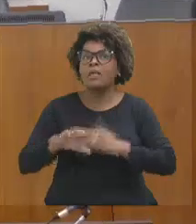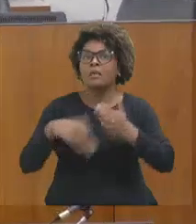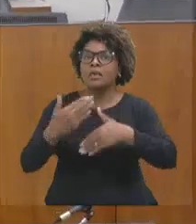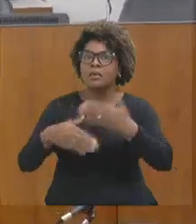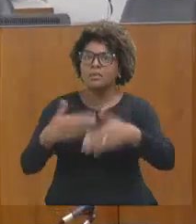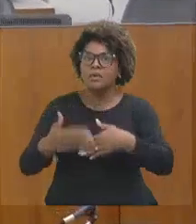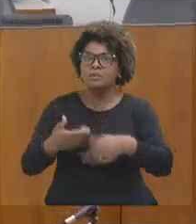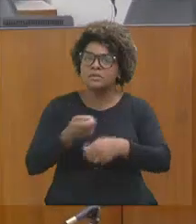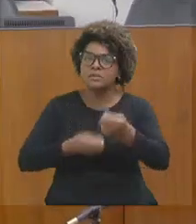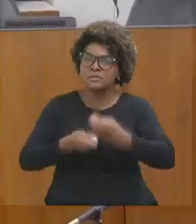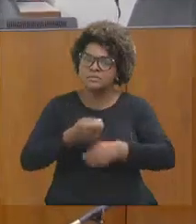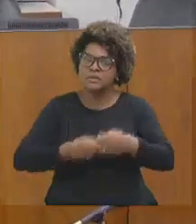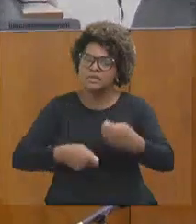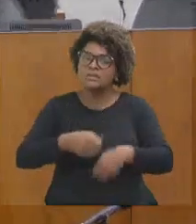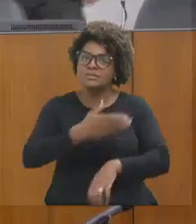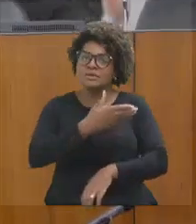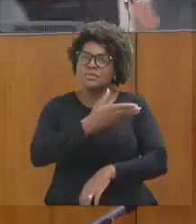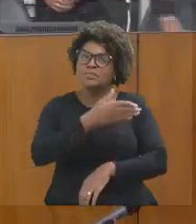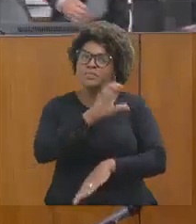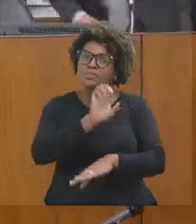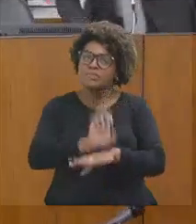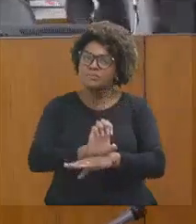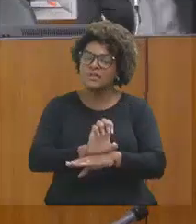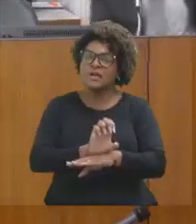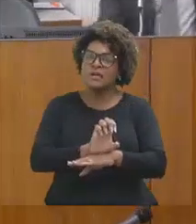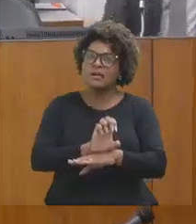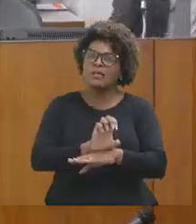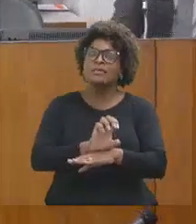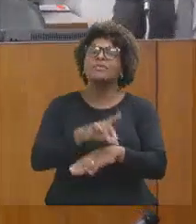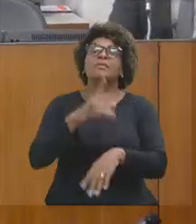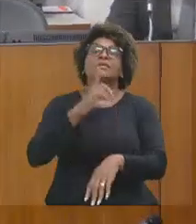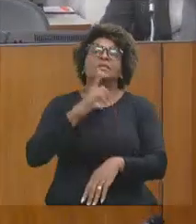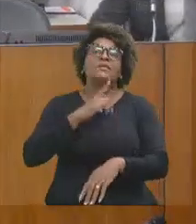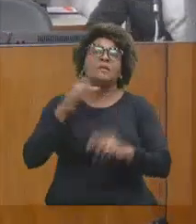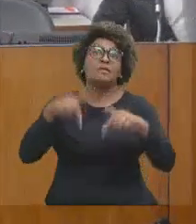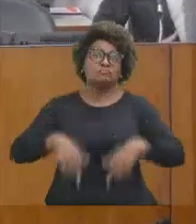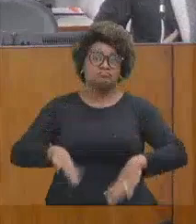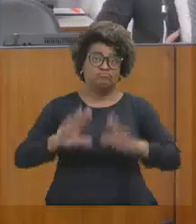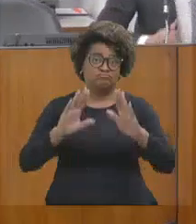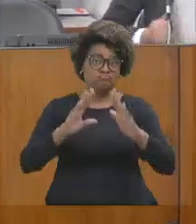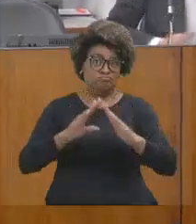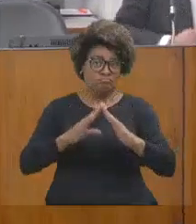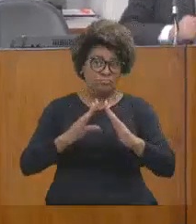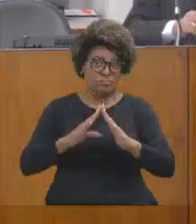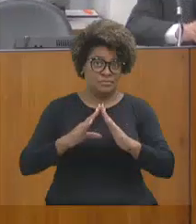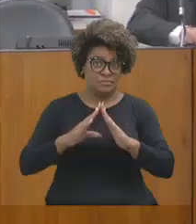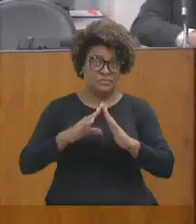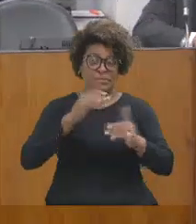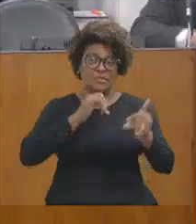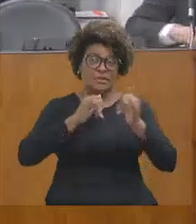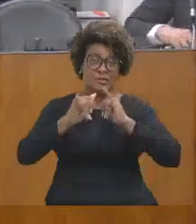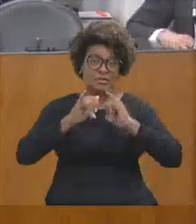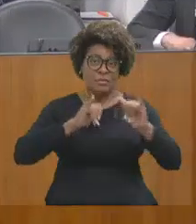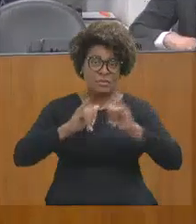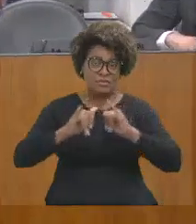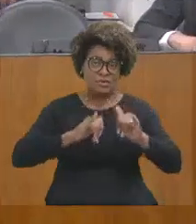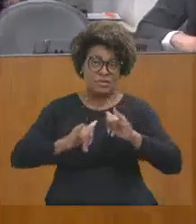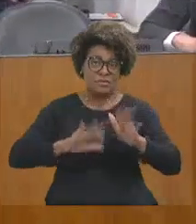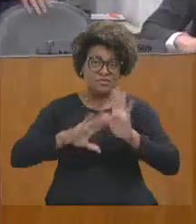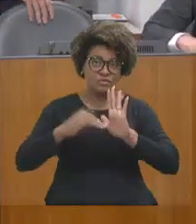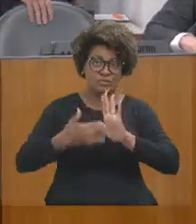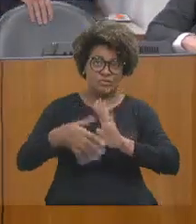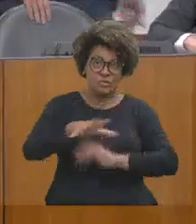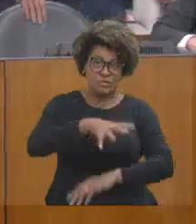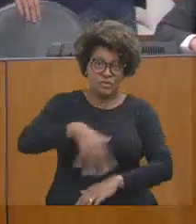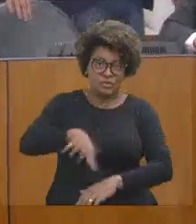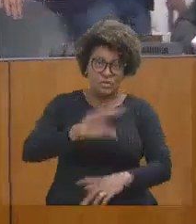estadual estadual comparece as condições dessa casa para prestar informações sobre a gestão de suas respectivas áreas com o objetivo